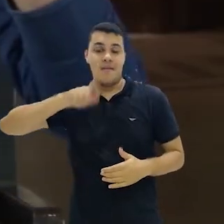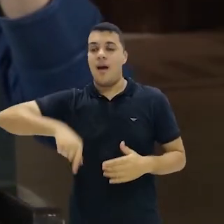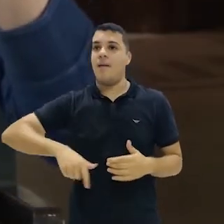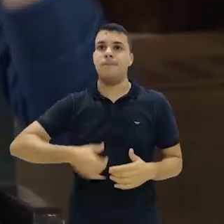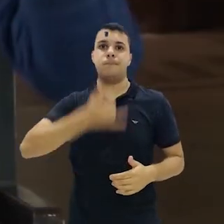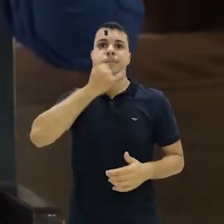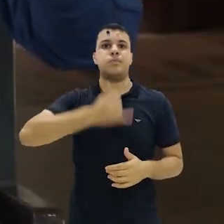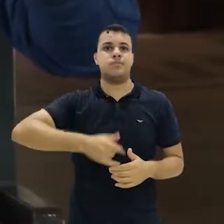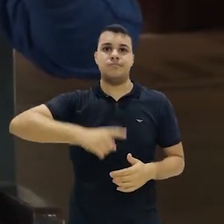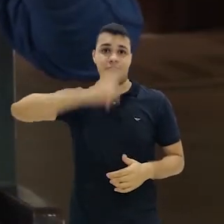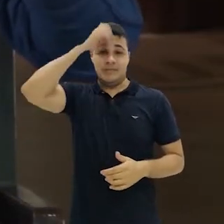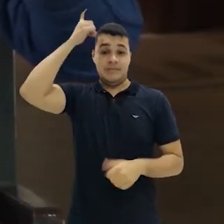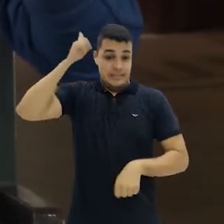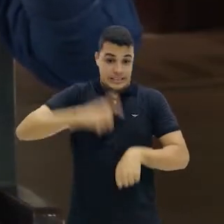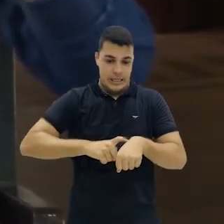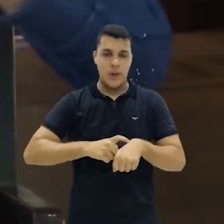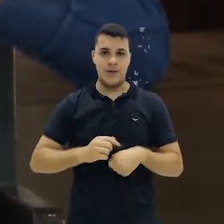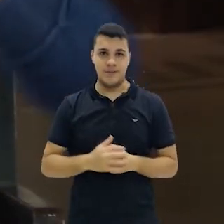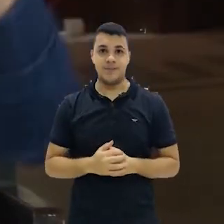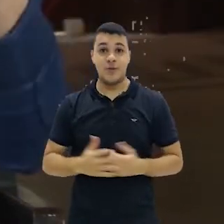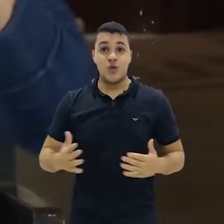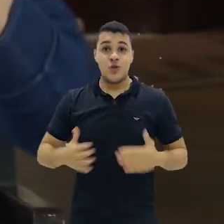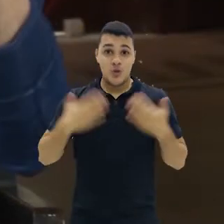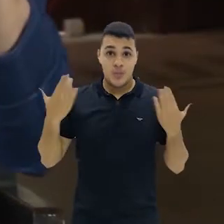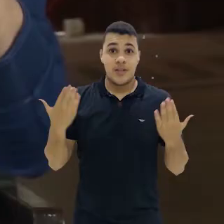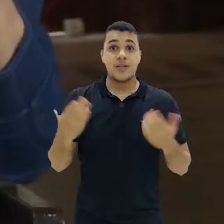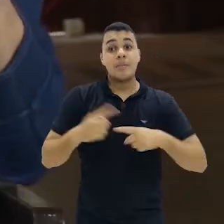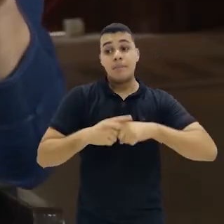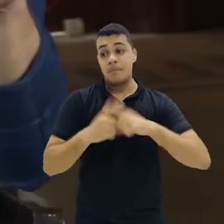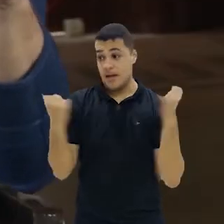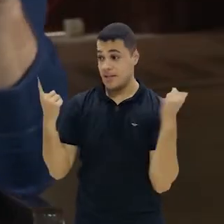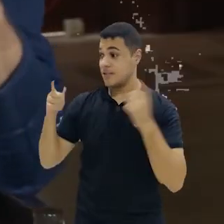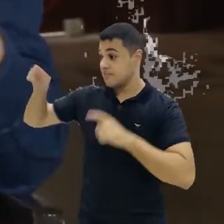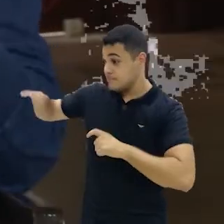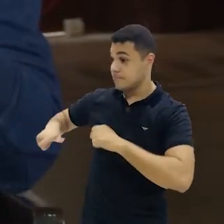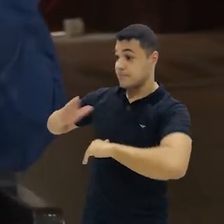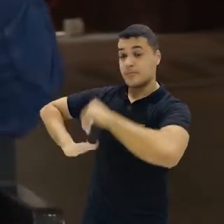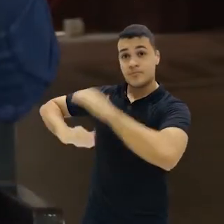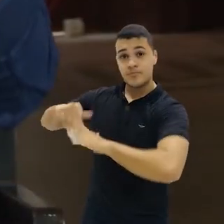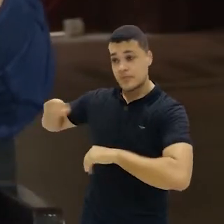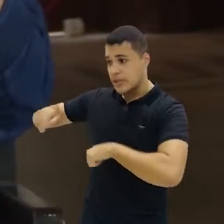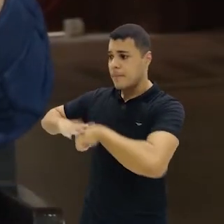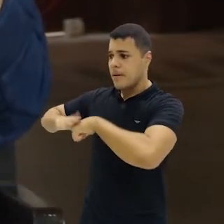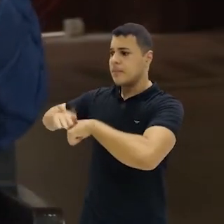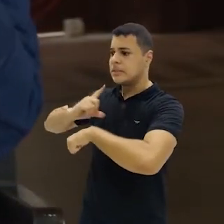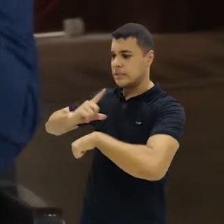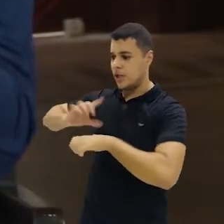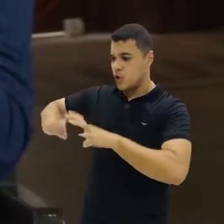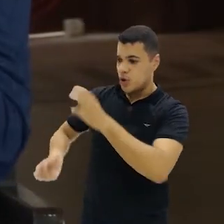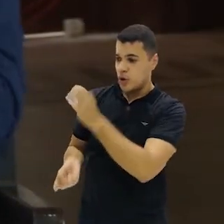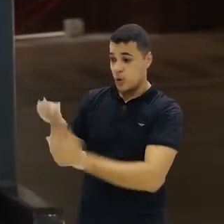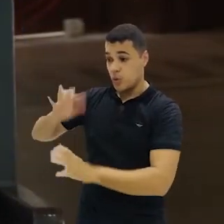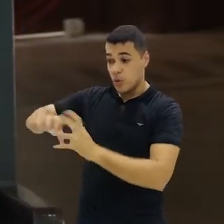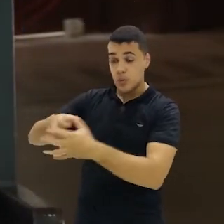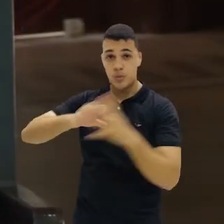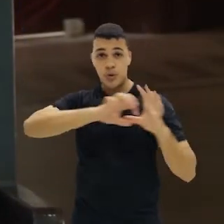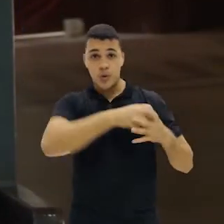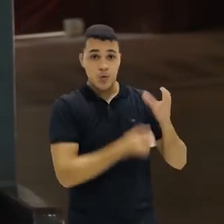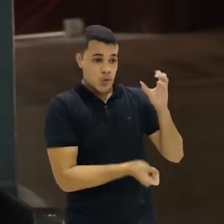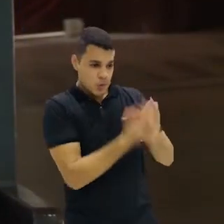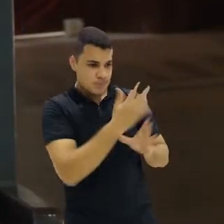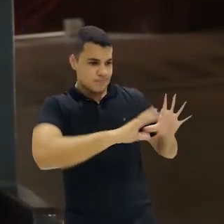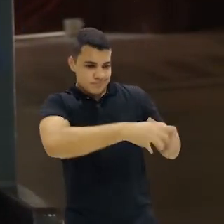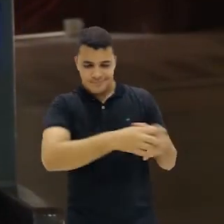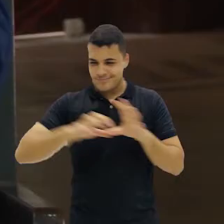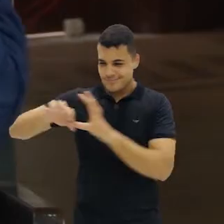investigador, tendo formado esses dois grupos a partir desse sorteio, um grupo deles vai ser submetido à intervenção e o outro